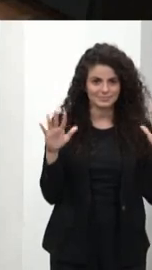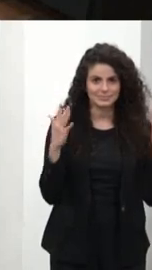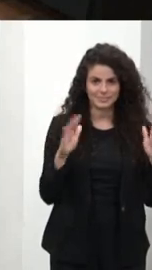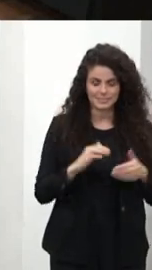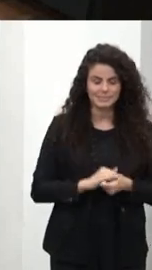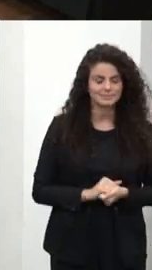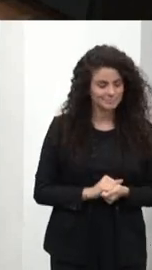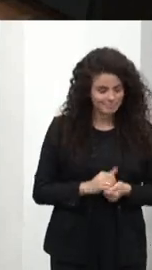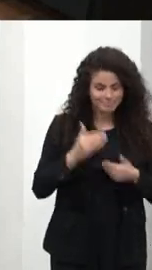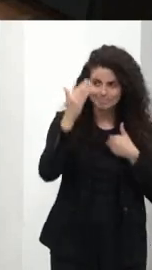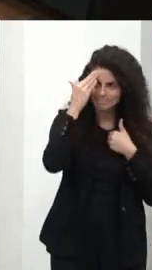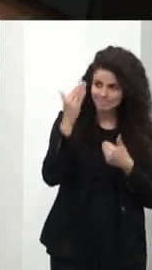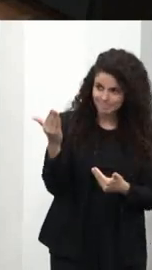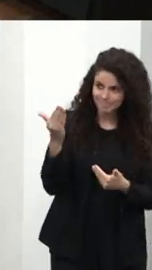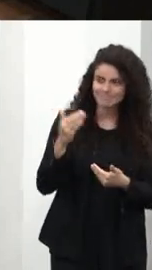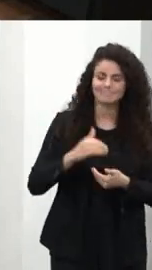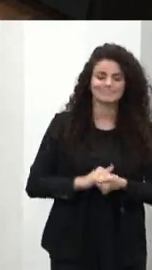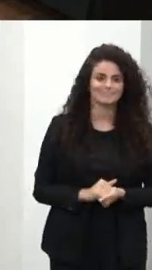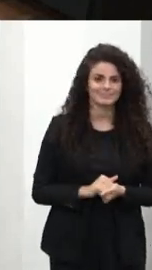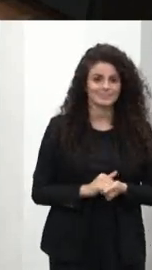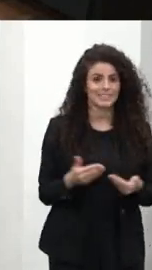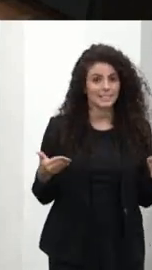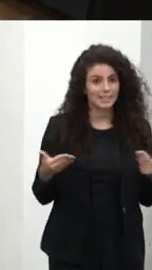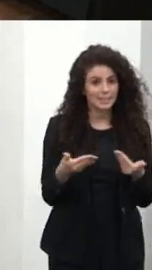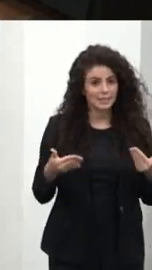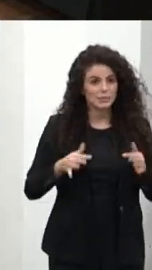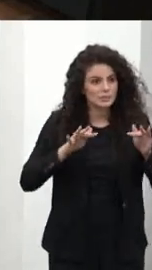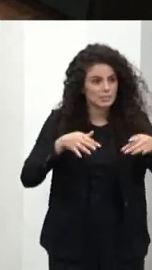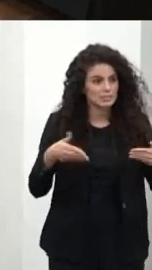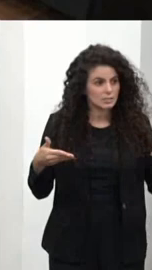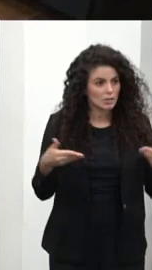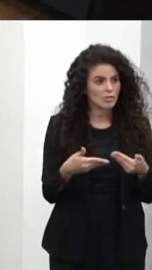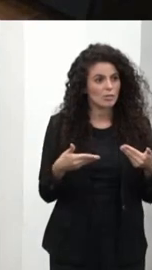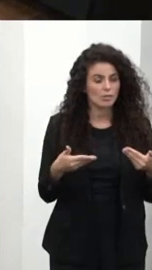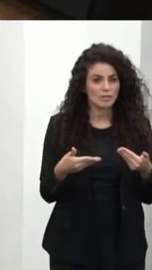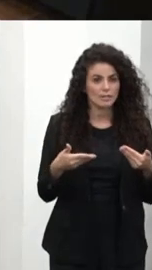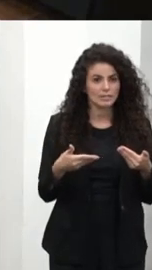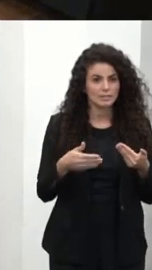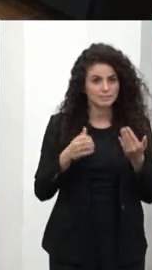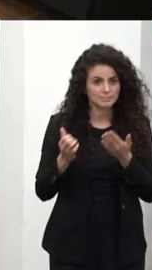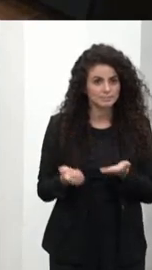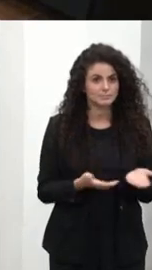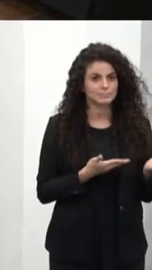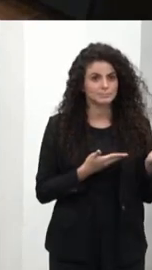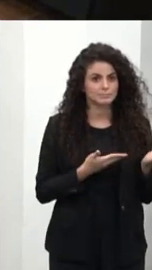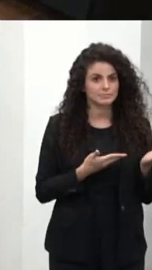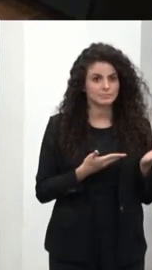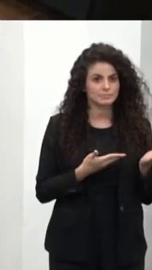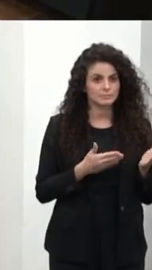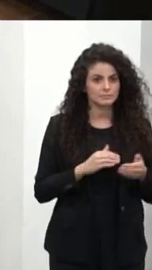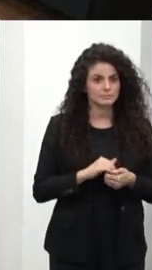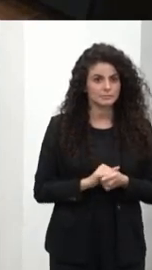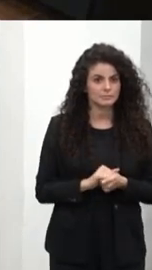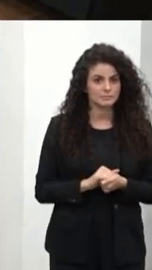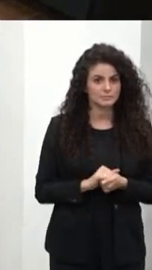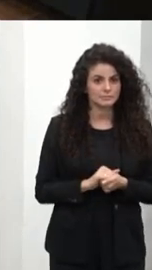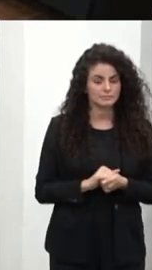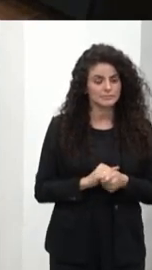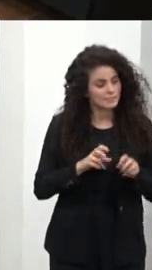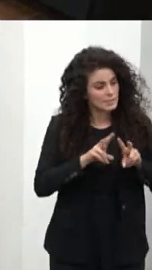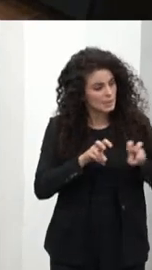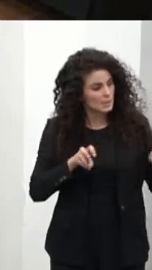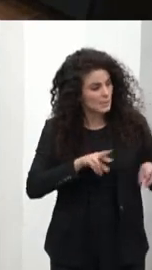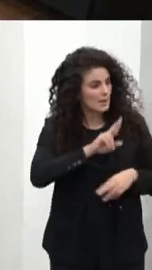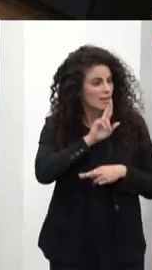Muito obrigado Marquinhos fechando agora que essa rodada quero passar para mesa para